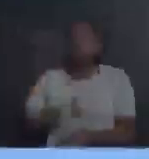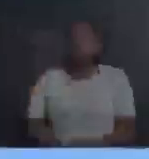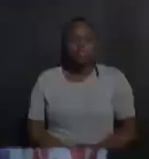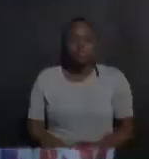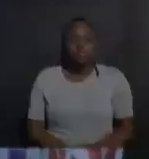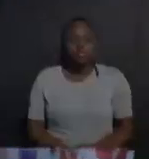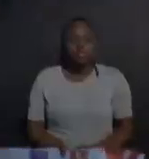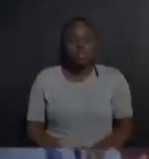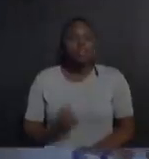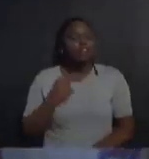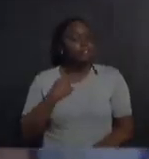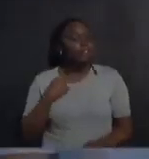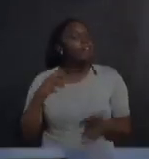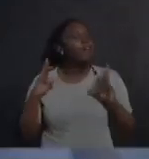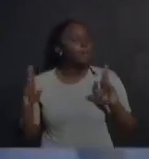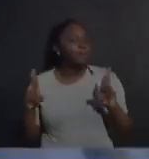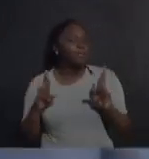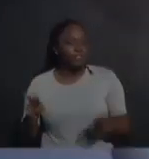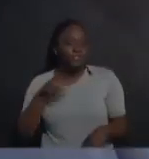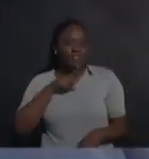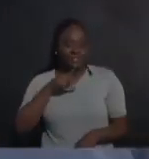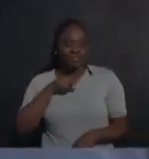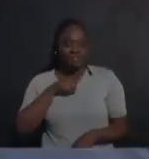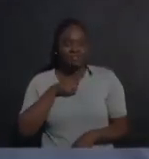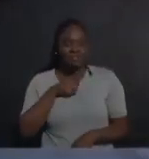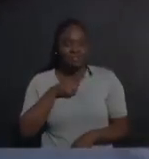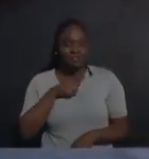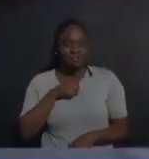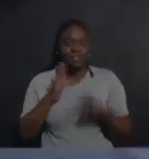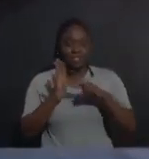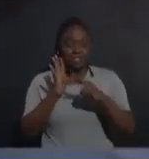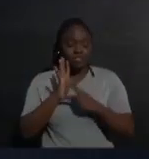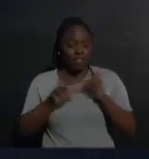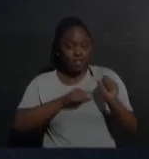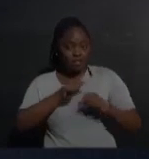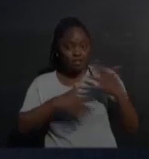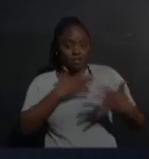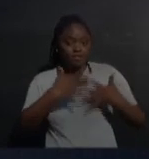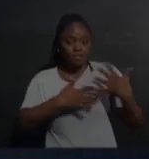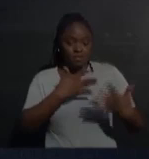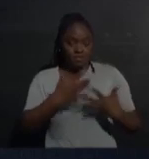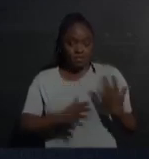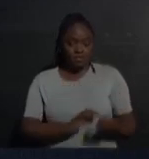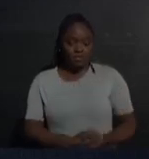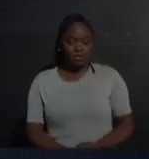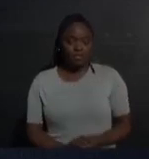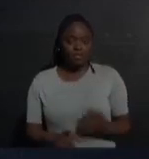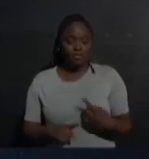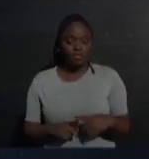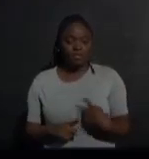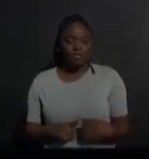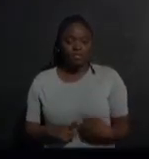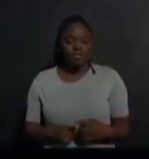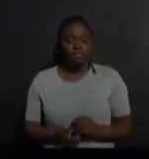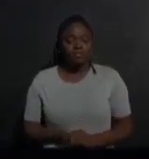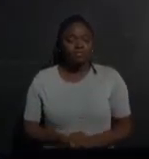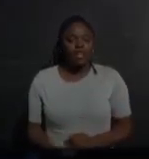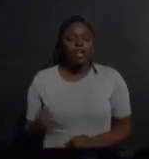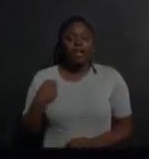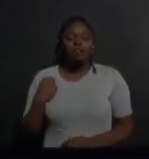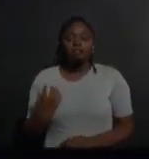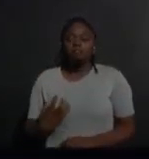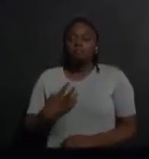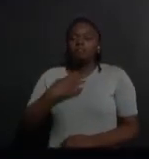Eu dei muita sorte. Para mim isso é avivamento. Avivamento não é aquela pessoa assim, sabe? Eu estou